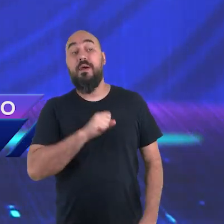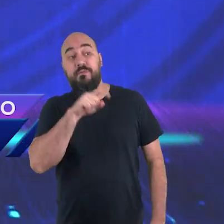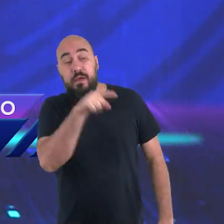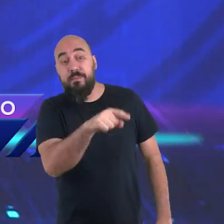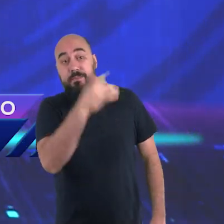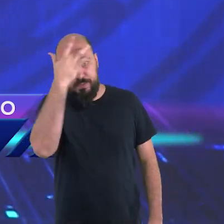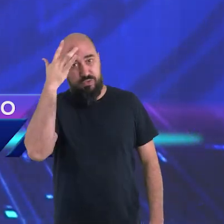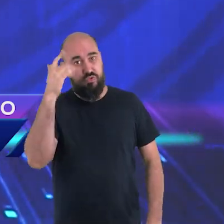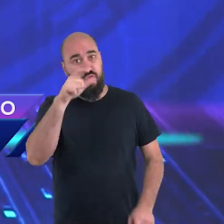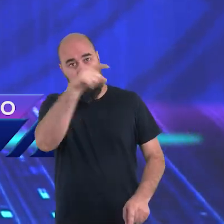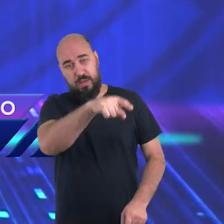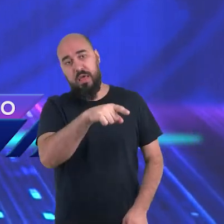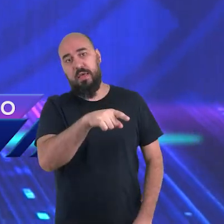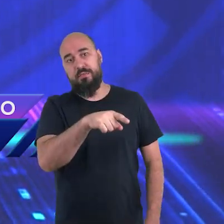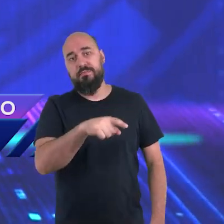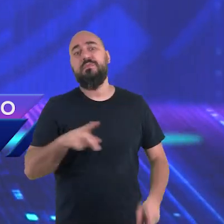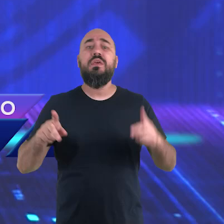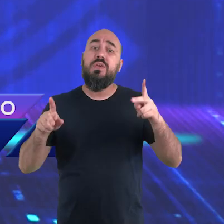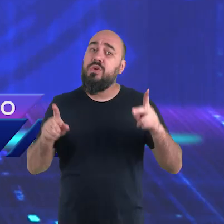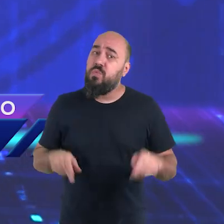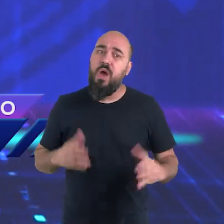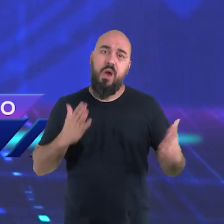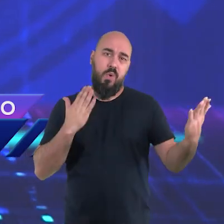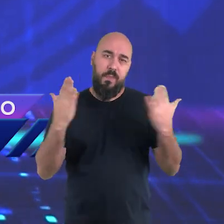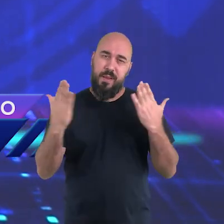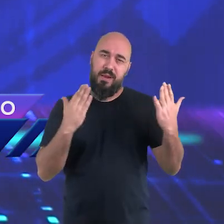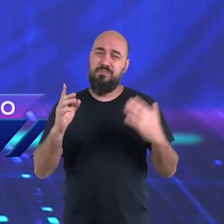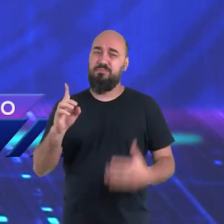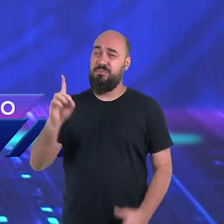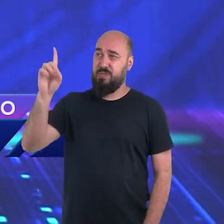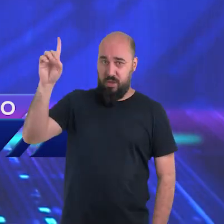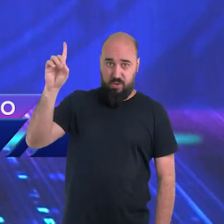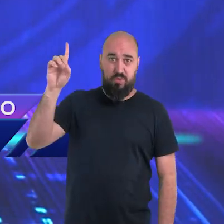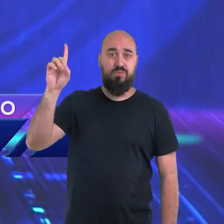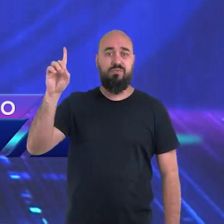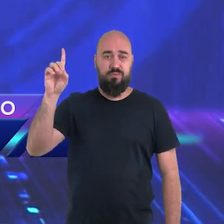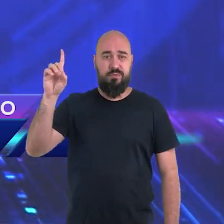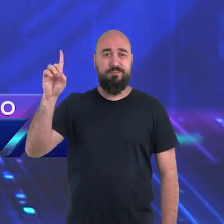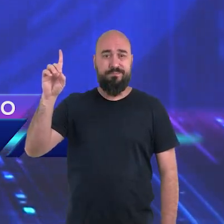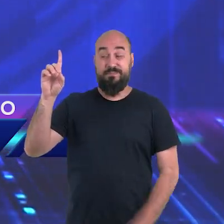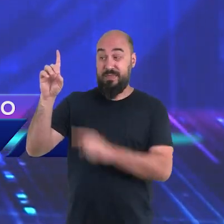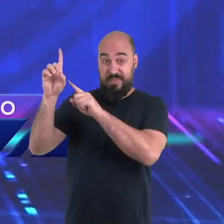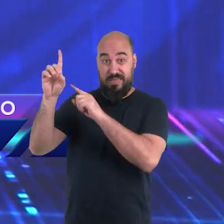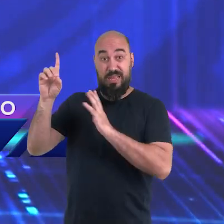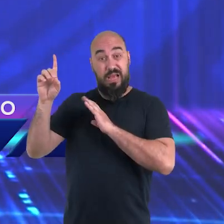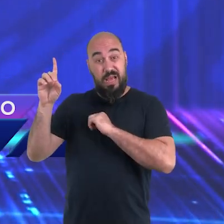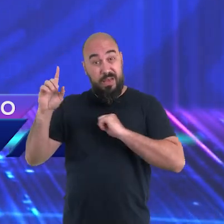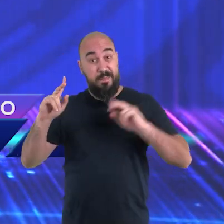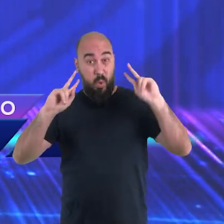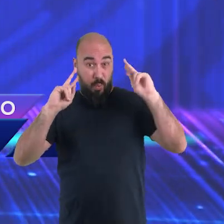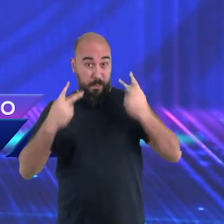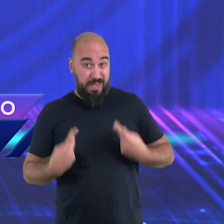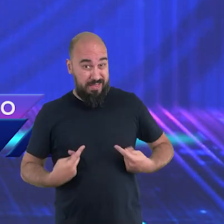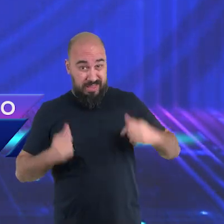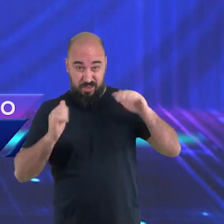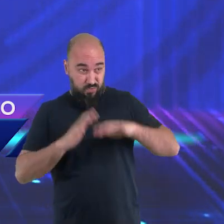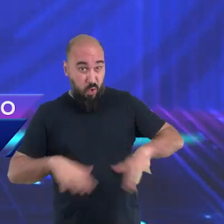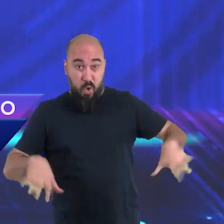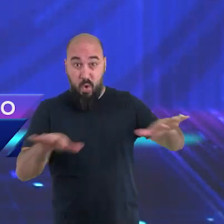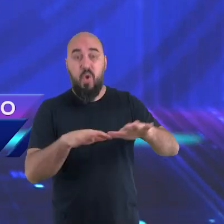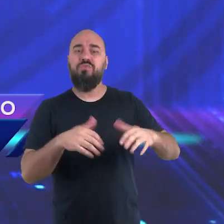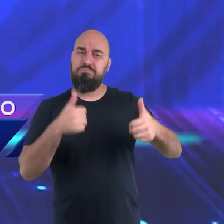que estava lá em Hiroshima. O mesmo acontece com Deus. ele não apenas ama a humanidade no coletivo,